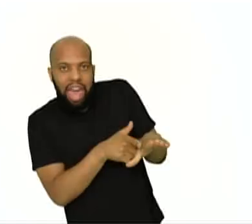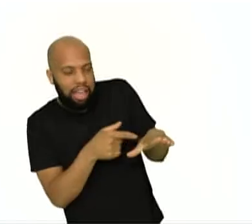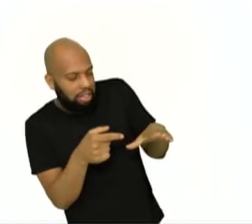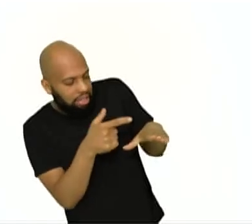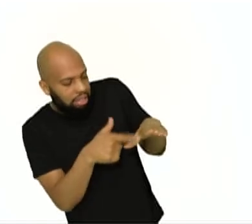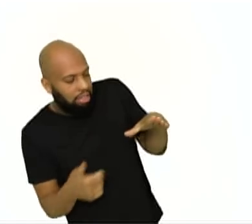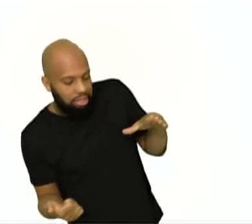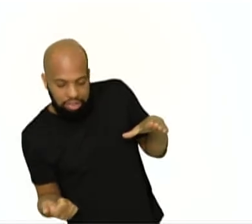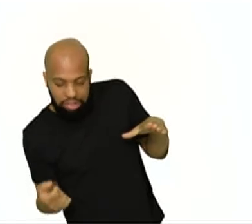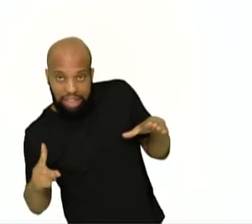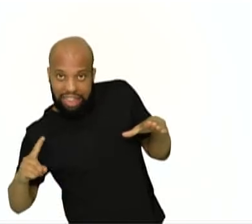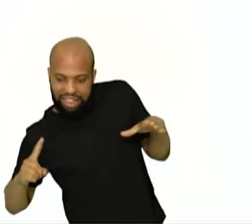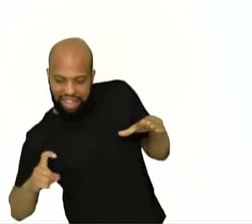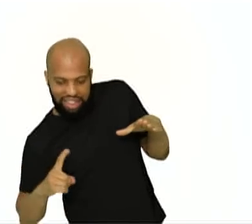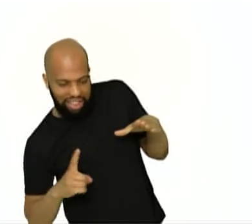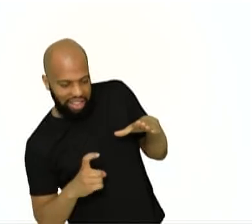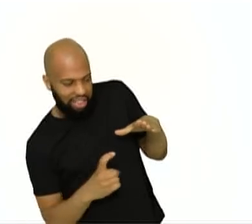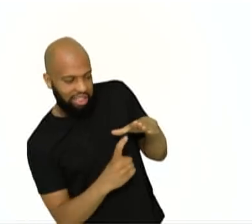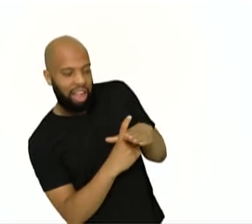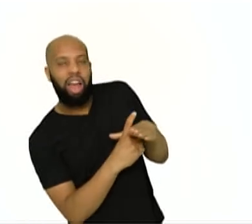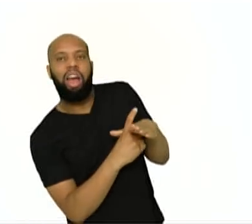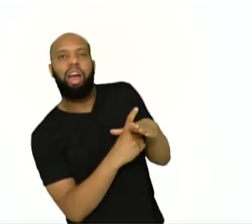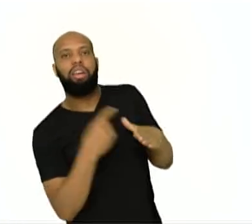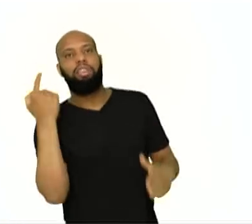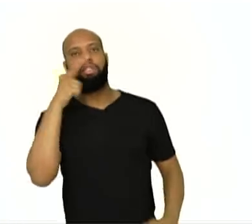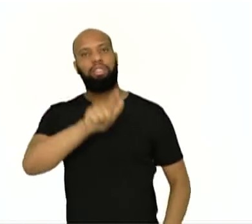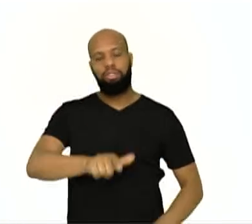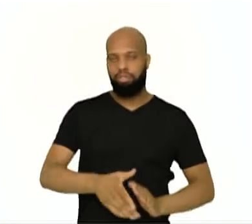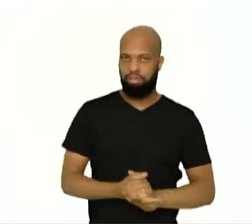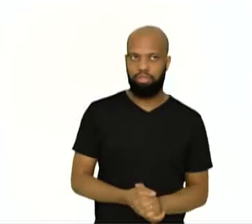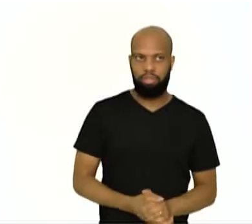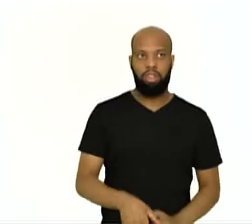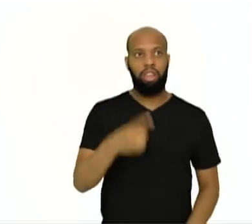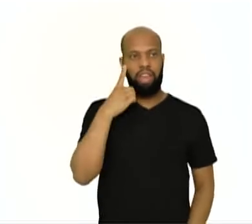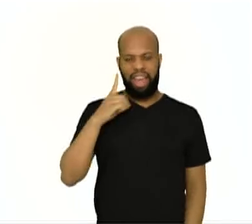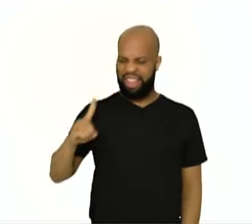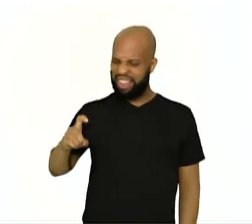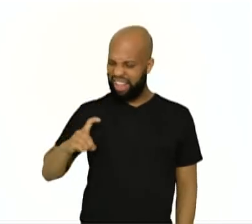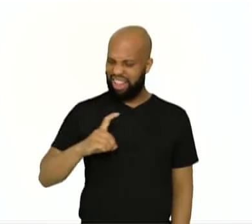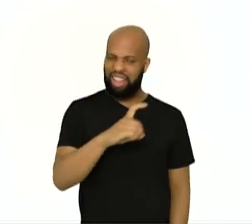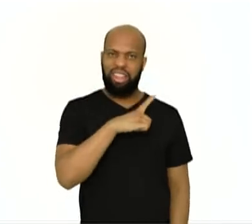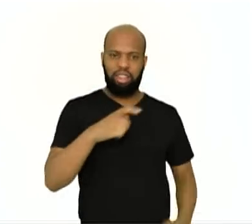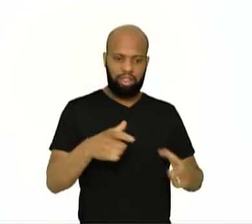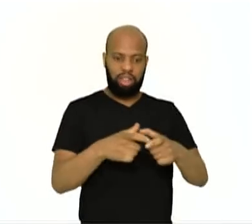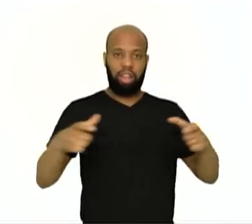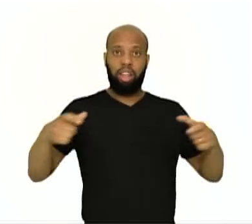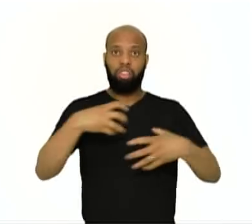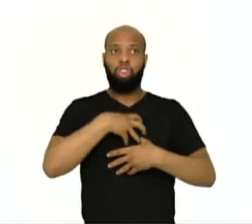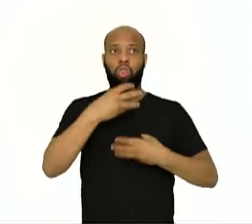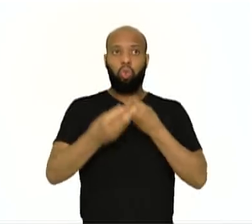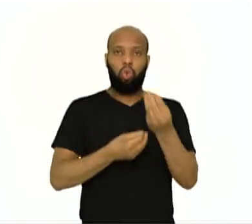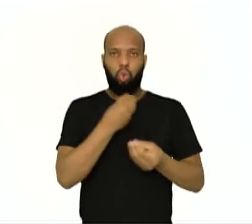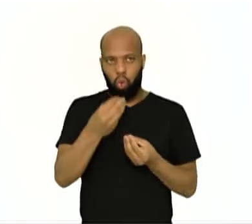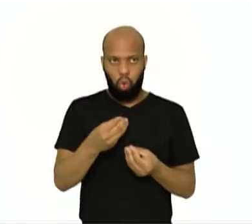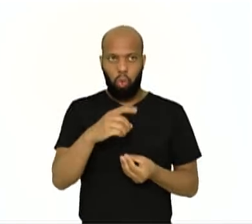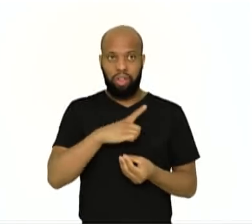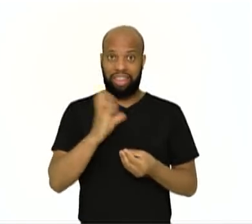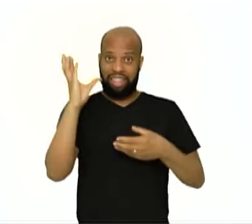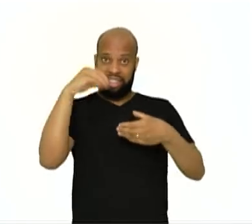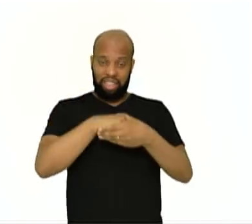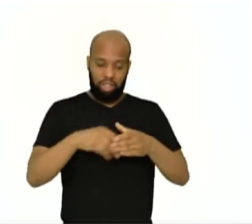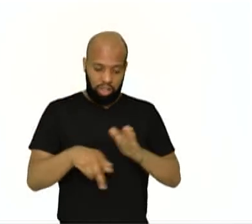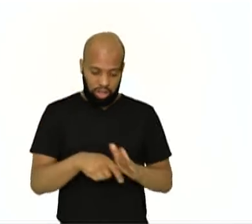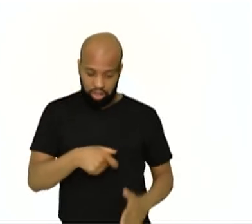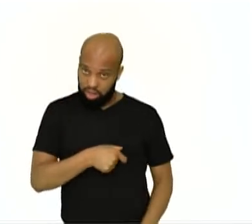pessoa, essa larva consegue penetrar. Então, vamos ver o texto aqui. Os vermes se reproduzem sexuadamente no intestino